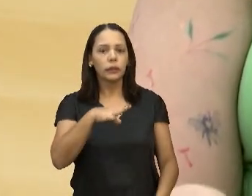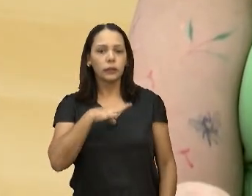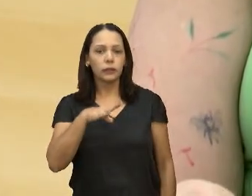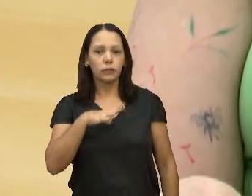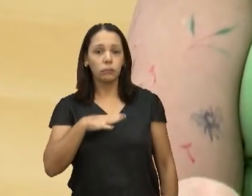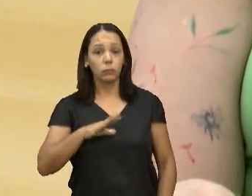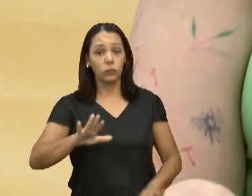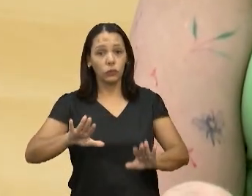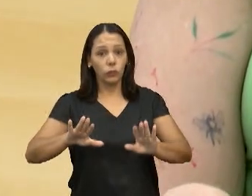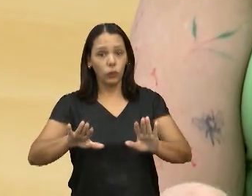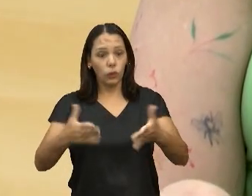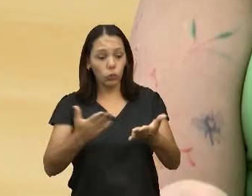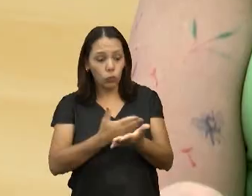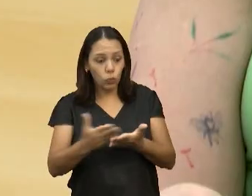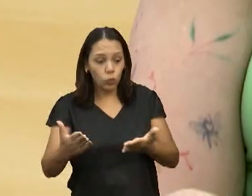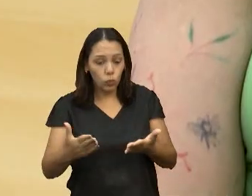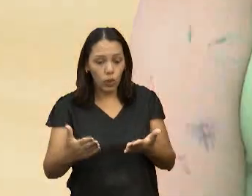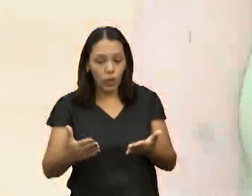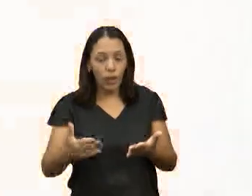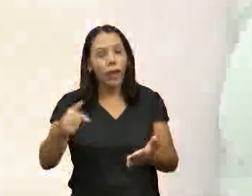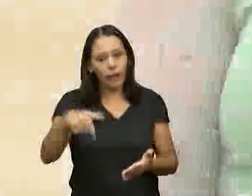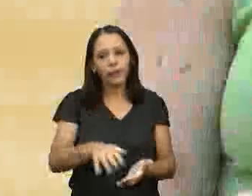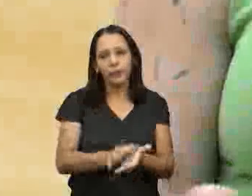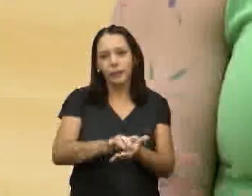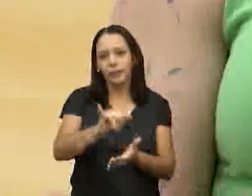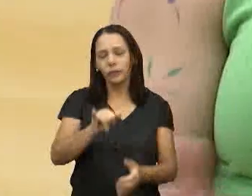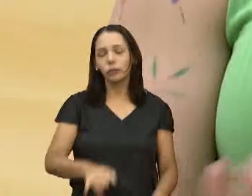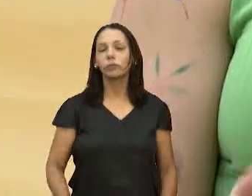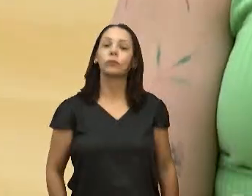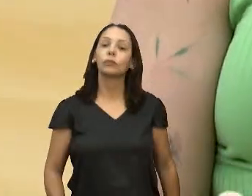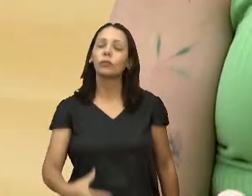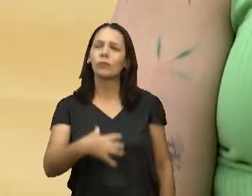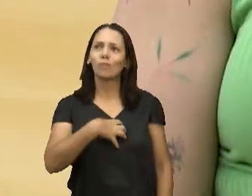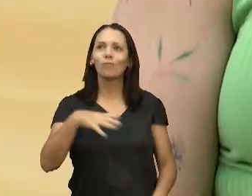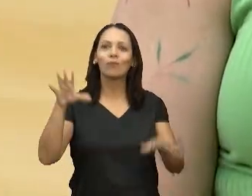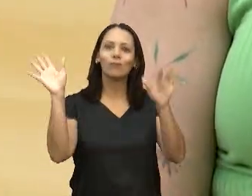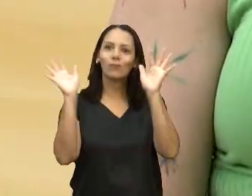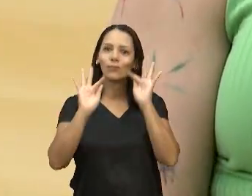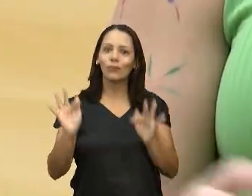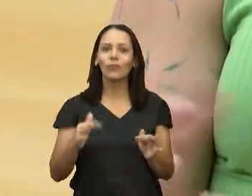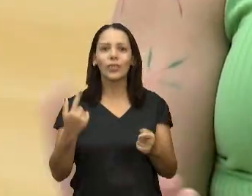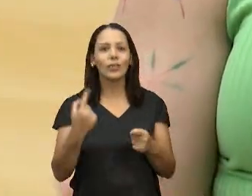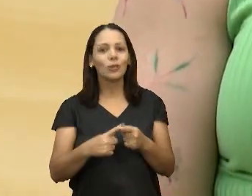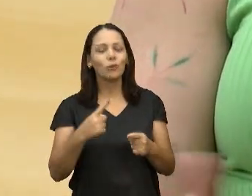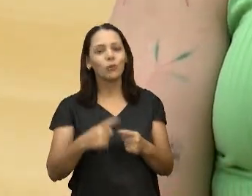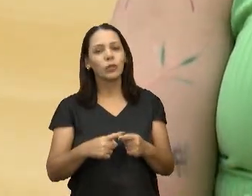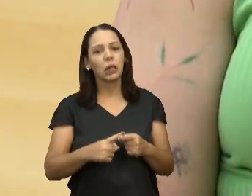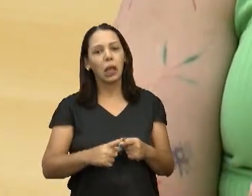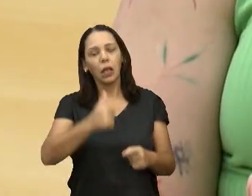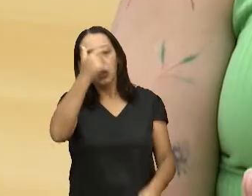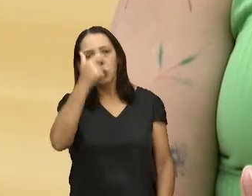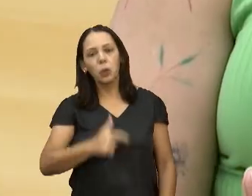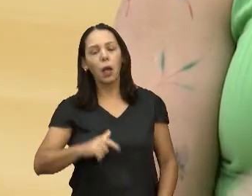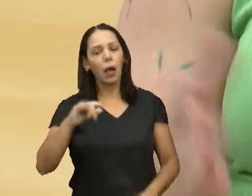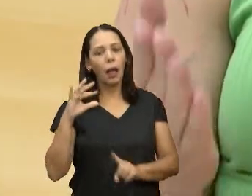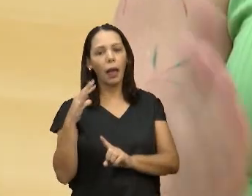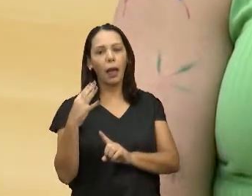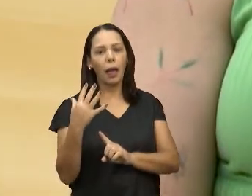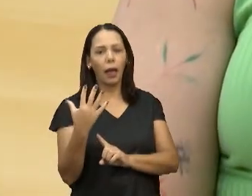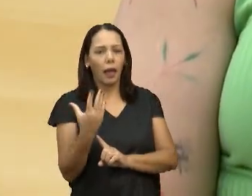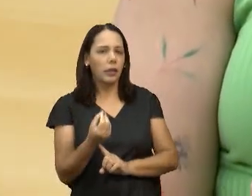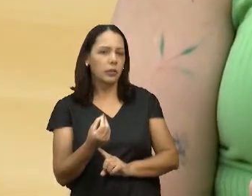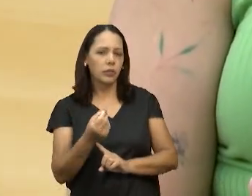tudo começou aqui em Jacareí mesmo. É uma felicidade, né? Até porque não só como artista, mas também numa forma